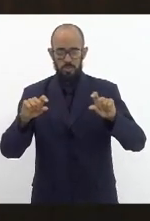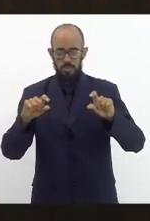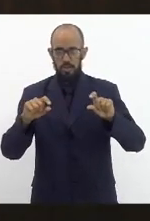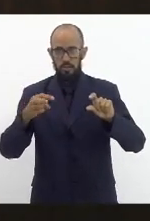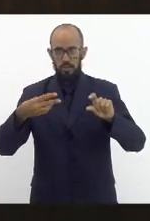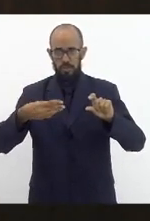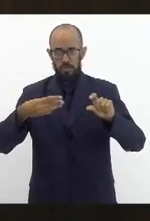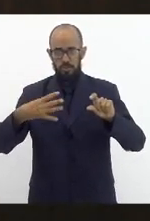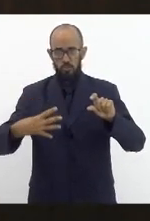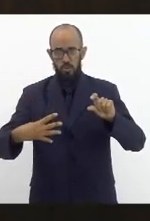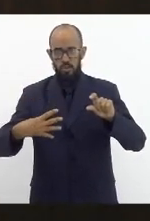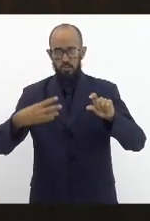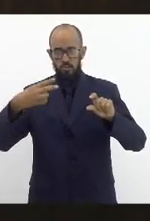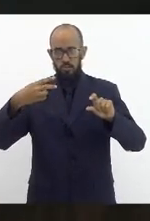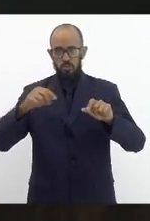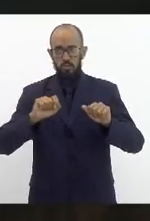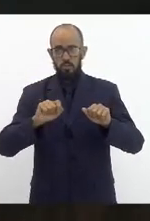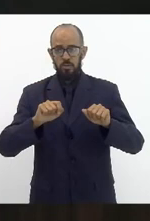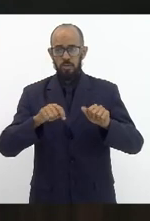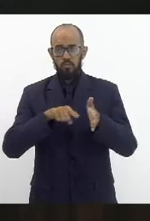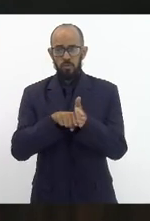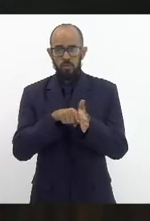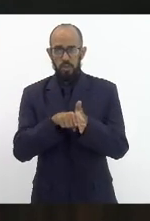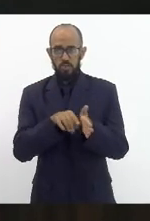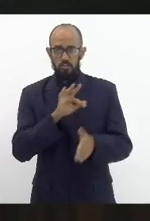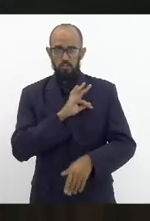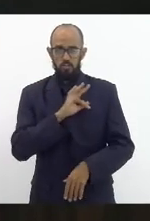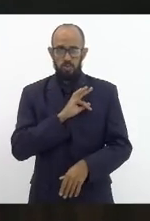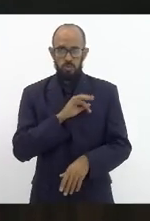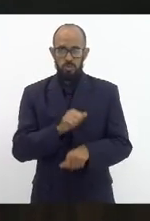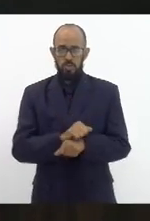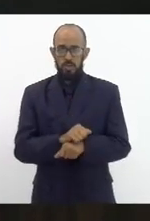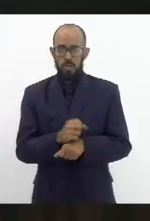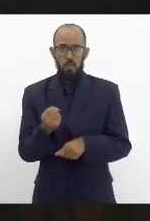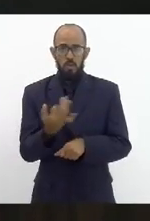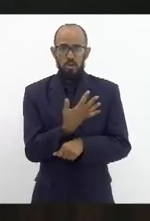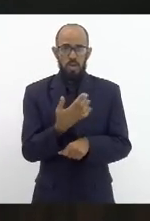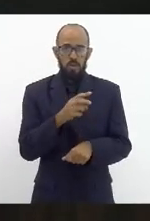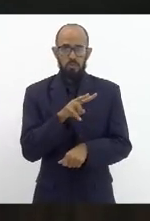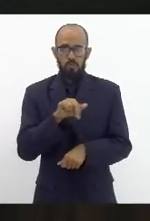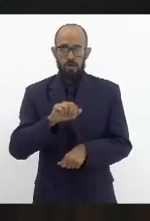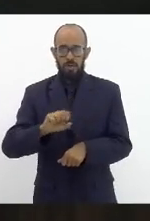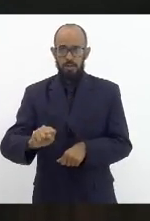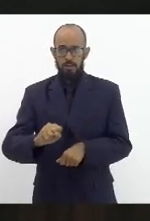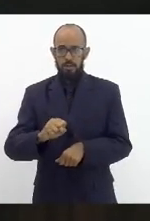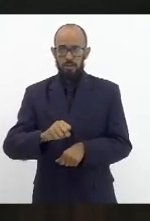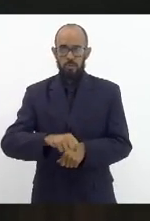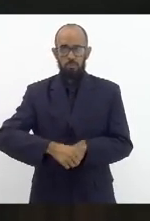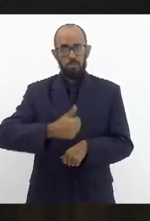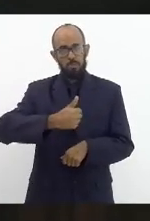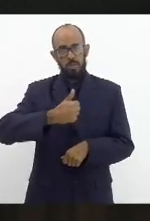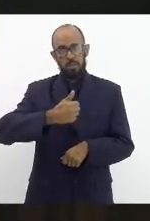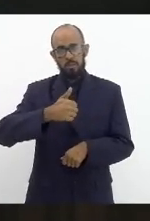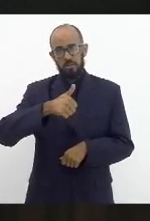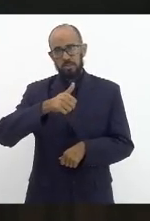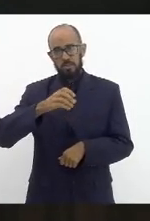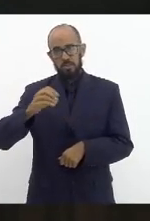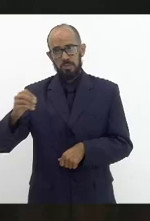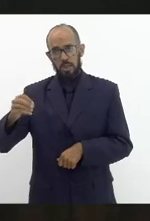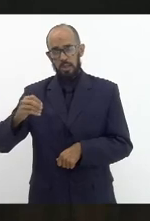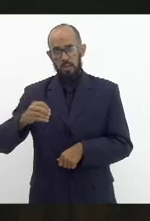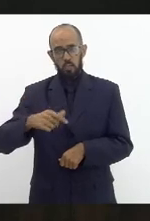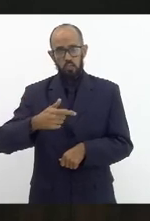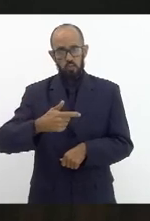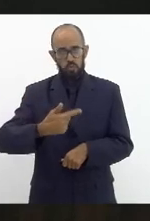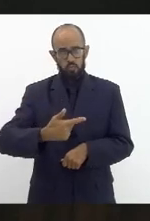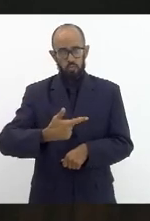de polícia, investigador policial, que o número de vagas oferecidas no edital, um é 100 e outro é 200. TAF, um é